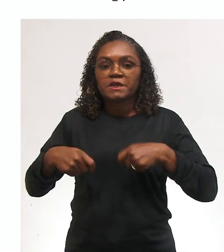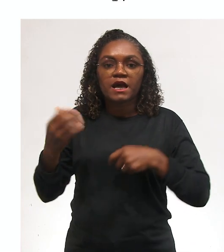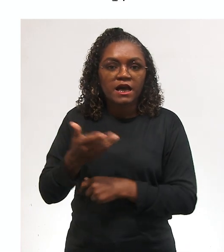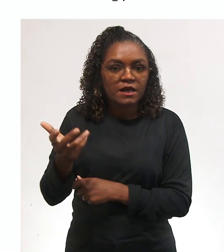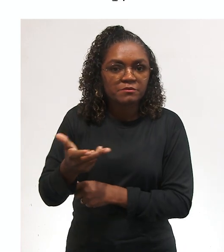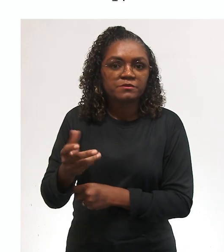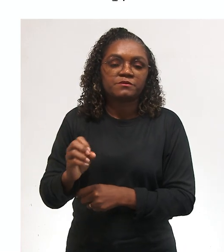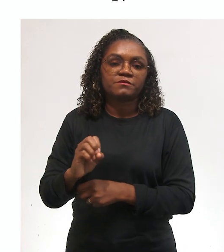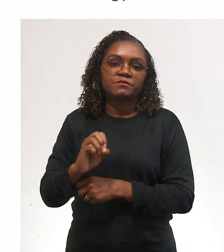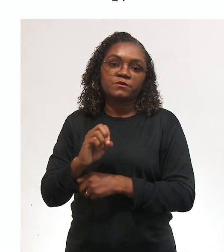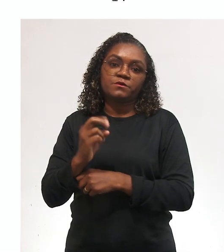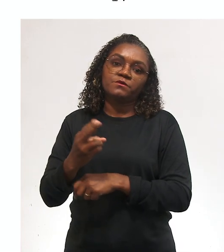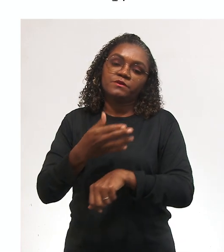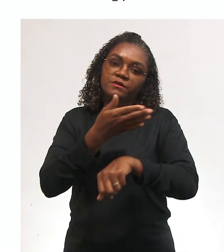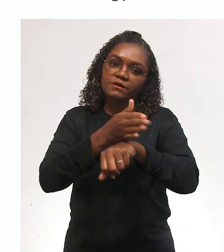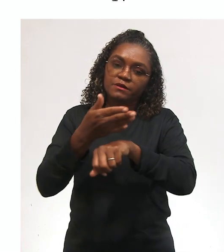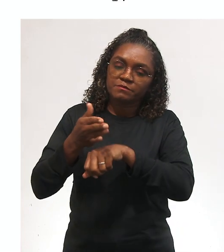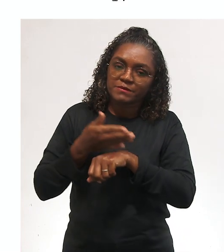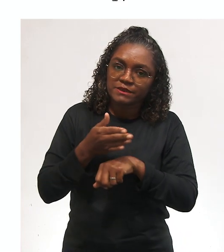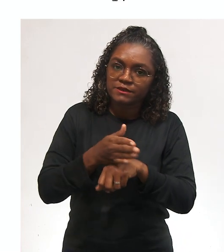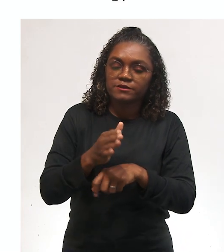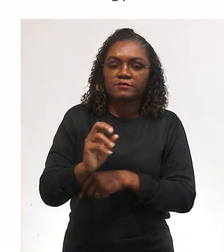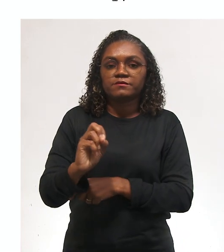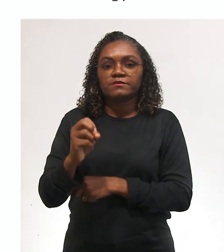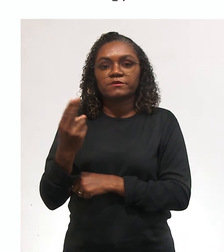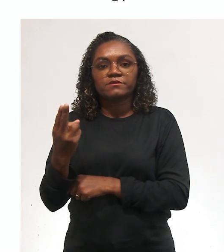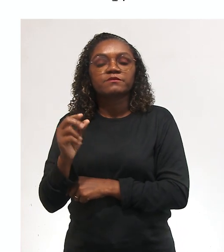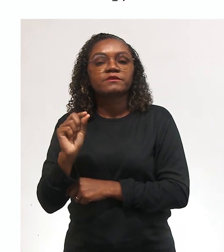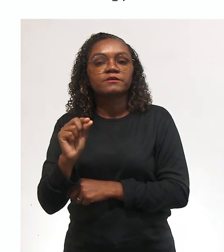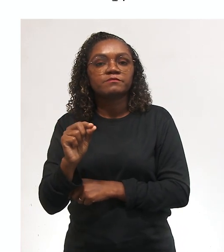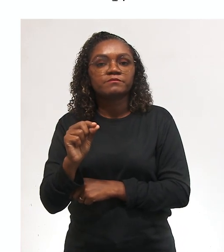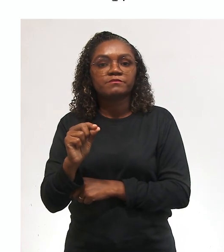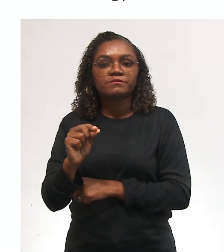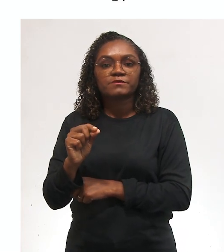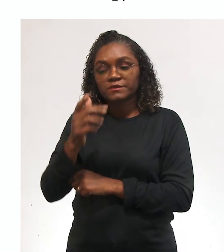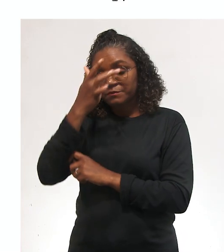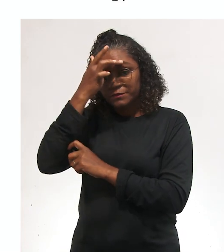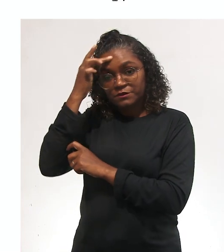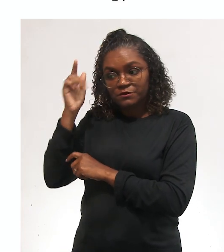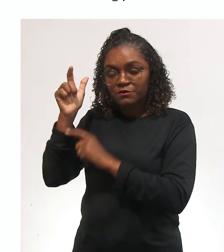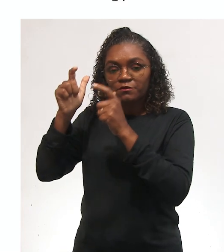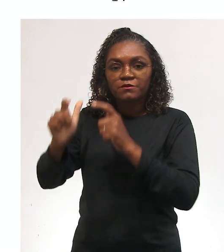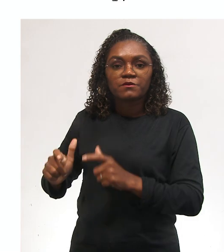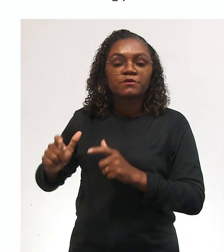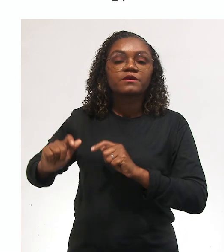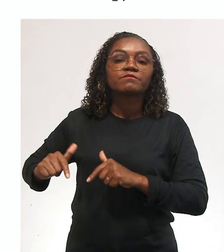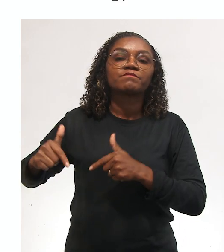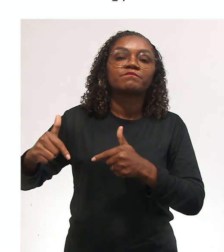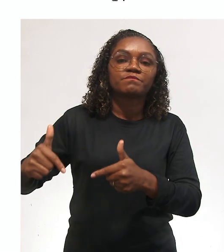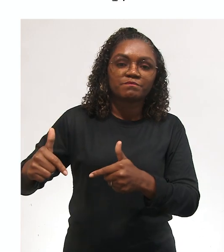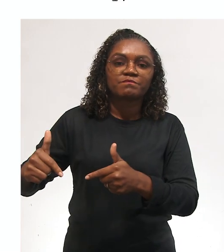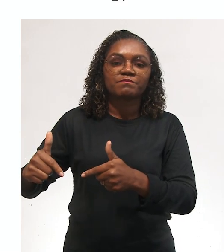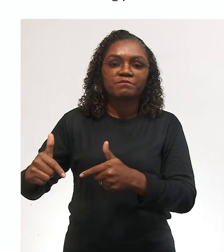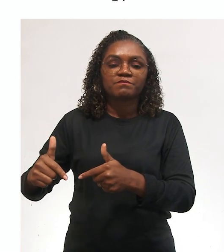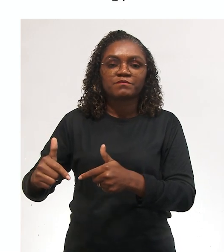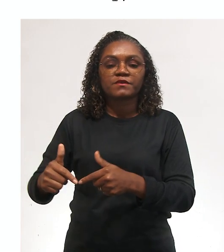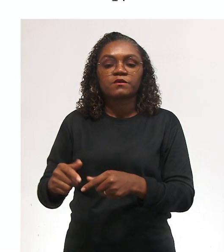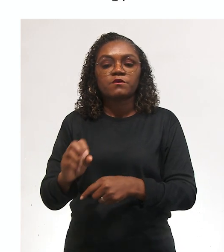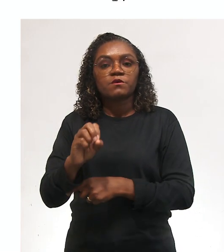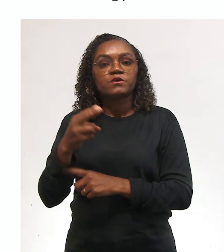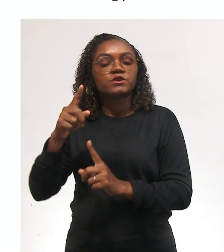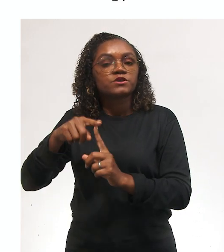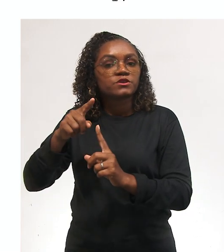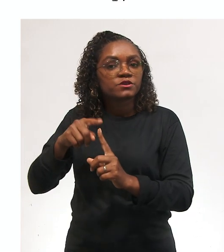questão da pressa, do treinamento, da forma que vai dispor, a disposição física ou até mesmo